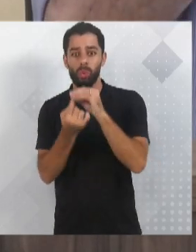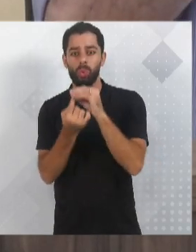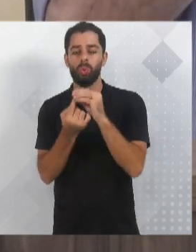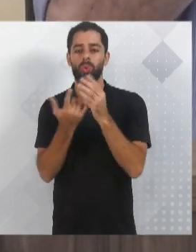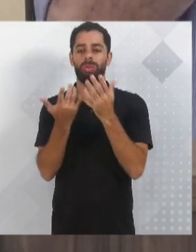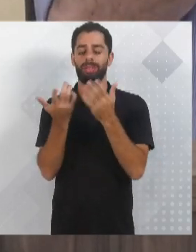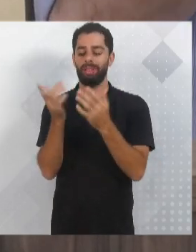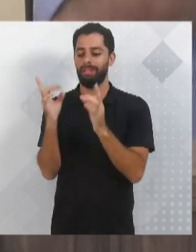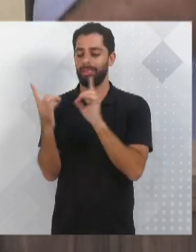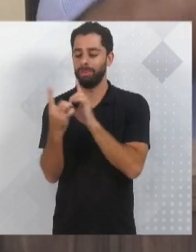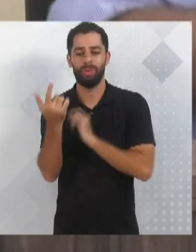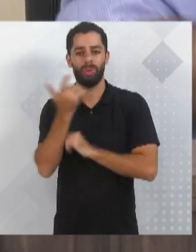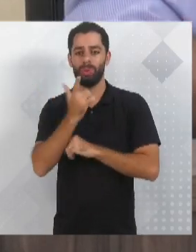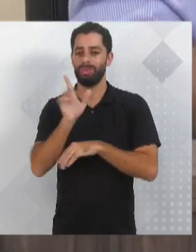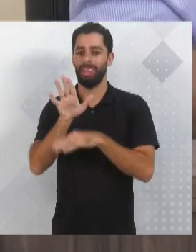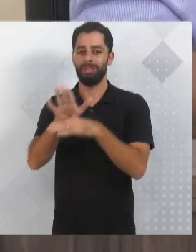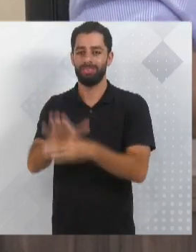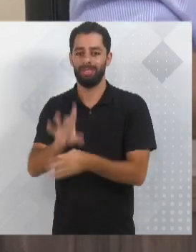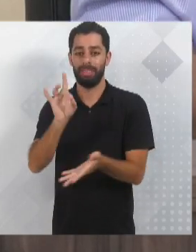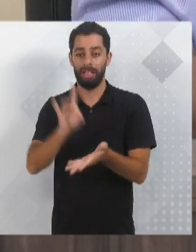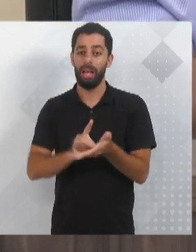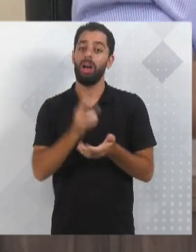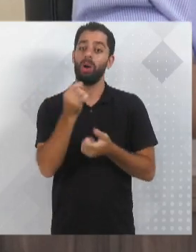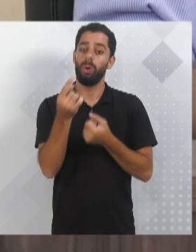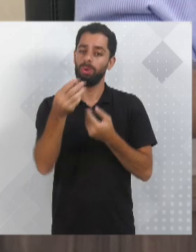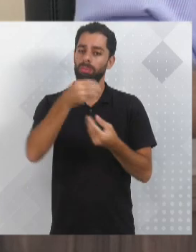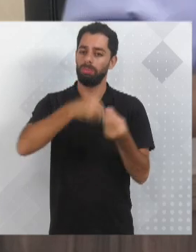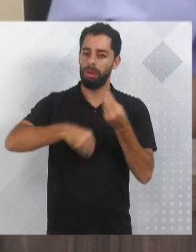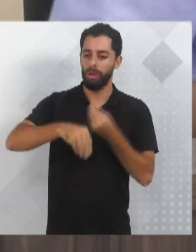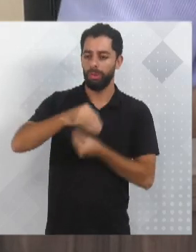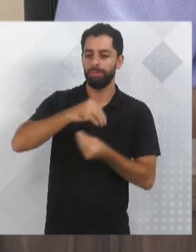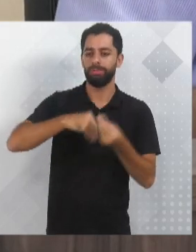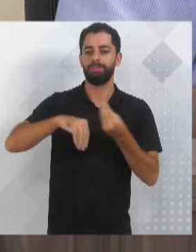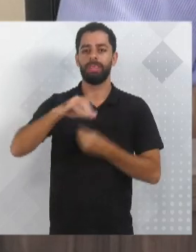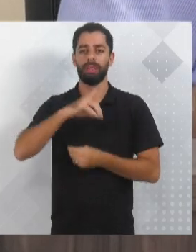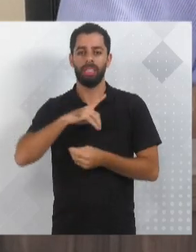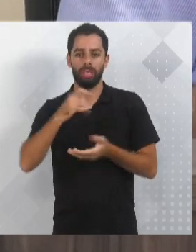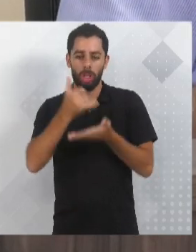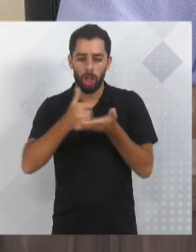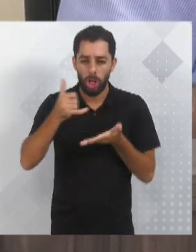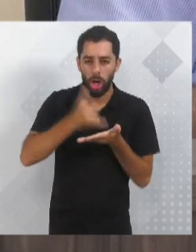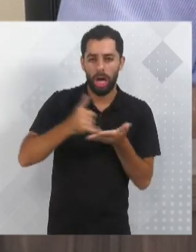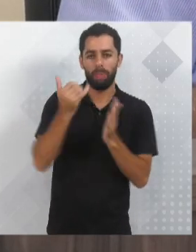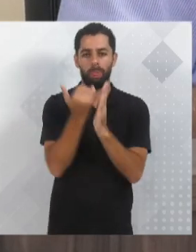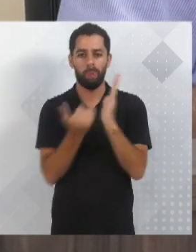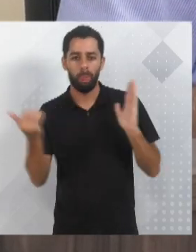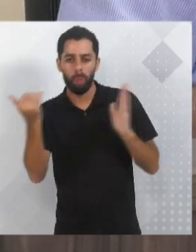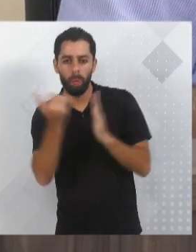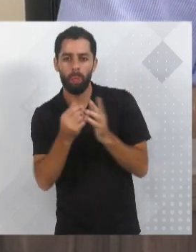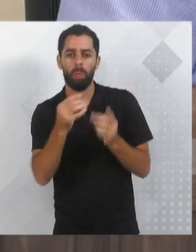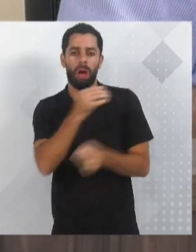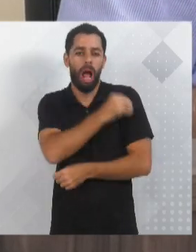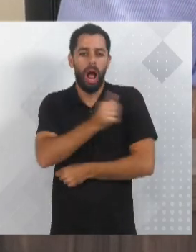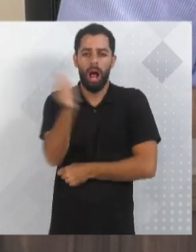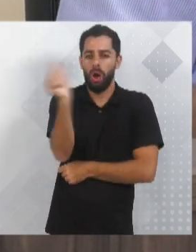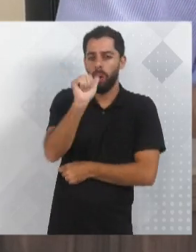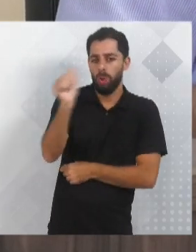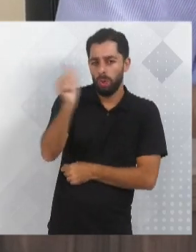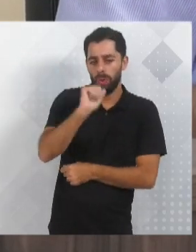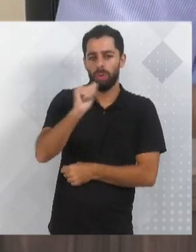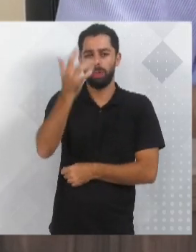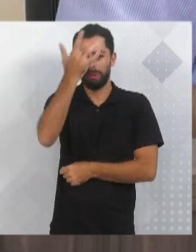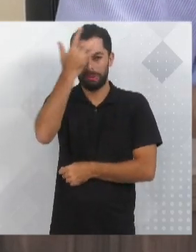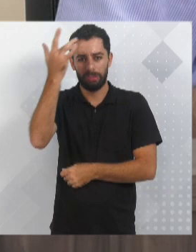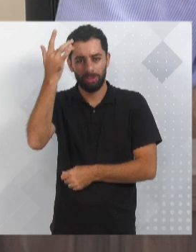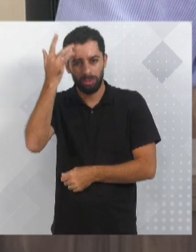de atendimento. Nós temos situações que envolvem a questão do uso abusivo de droga, de álcool, saúde mental